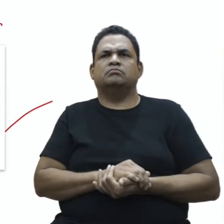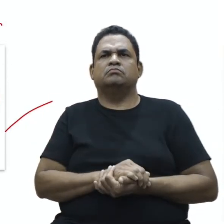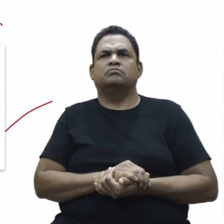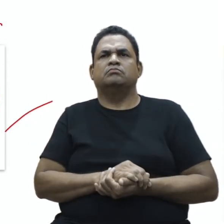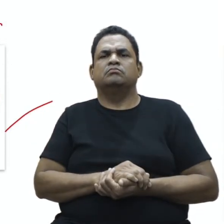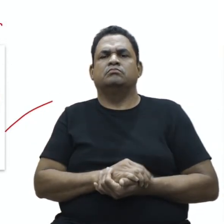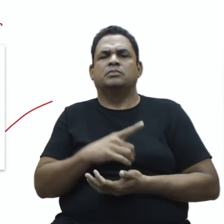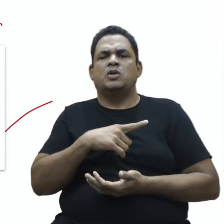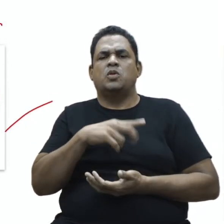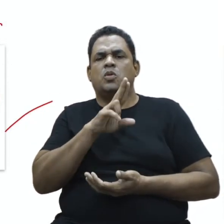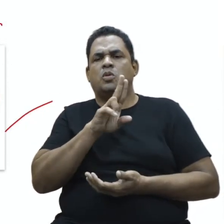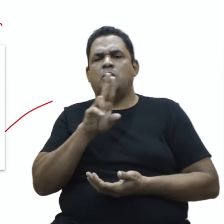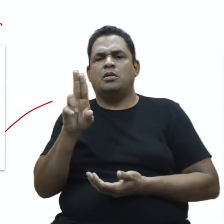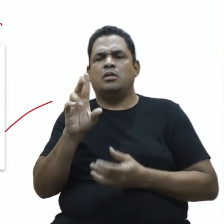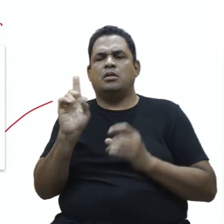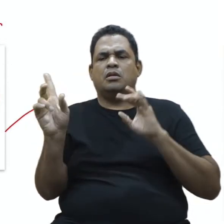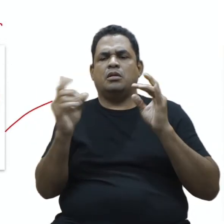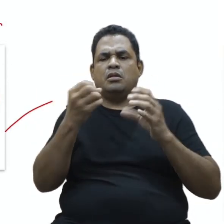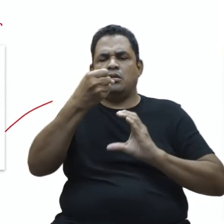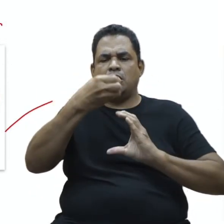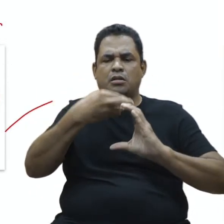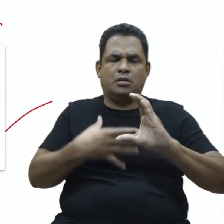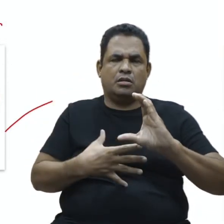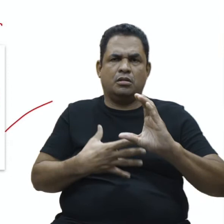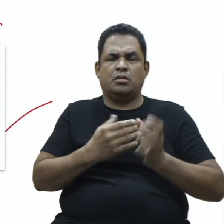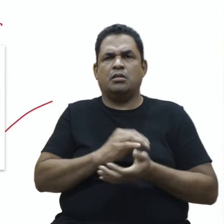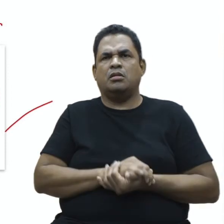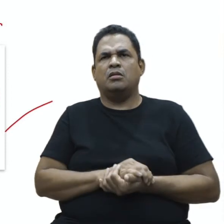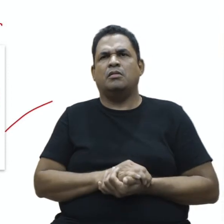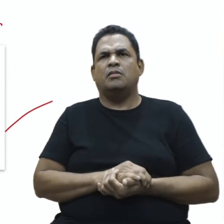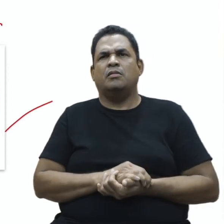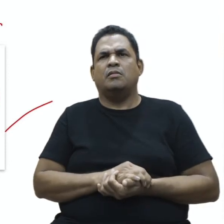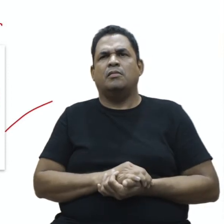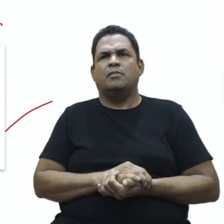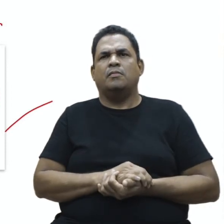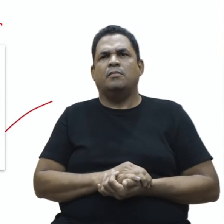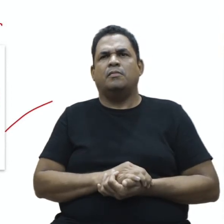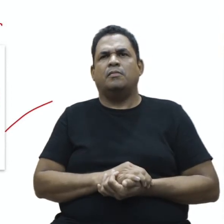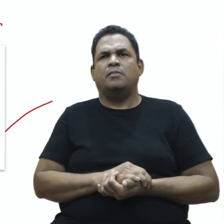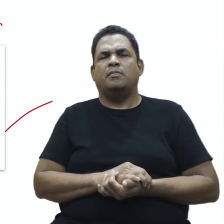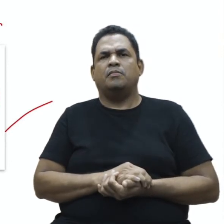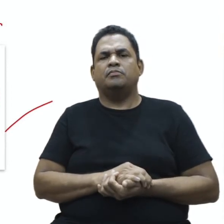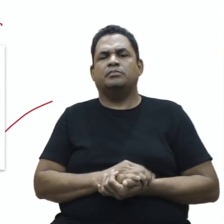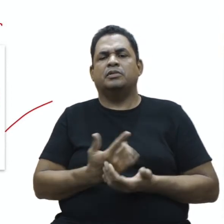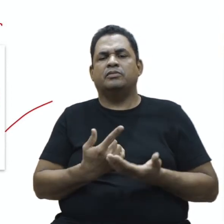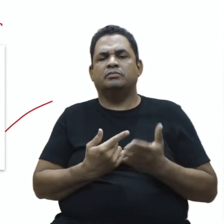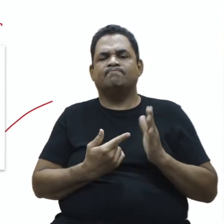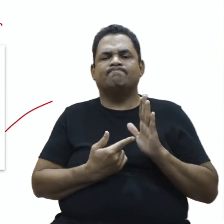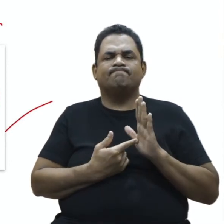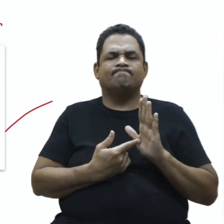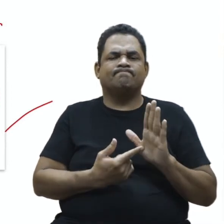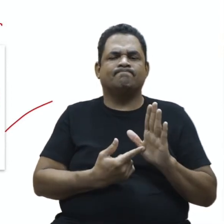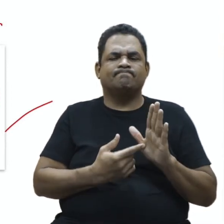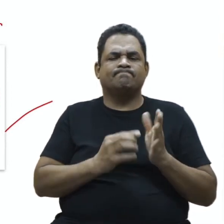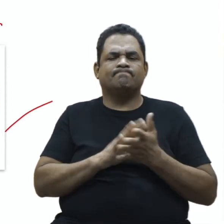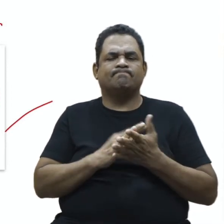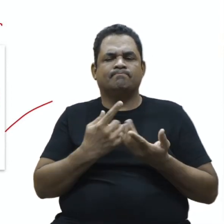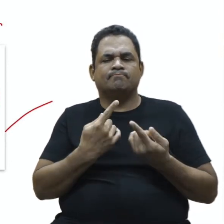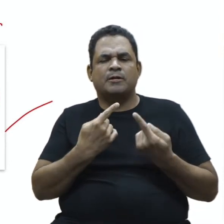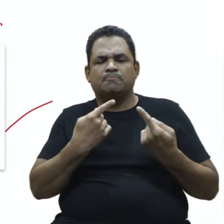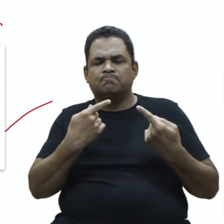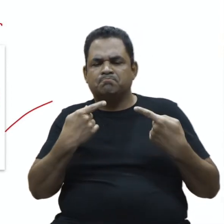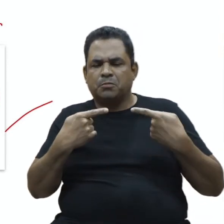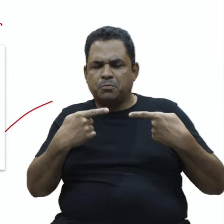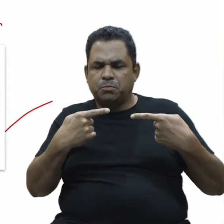um nome para caracterizar isso, e que vai trazer um pouco assim de rivalidade, um pouco